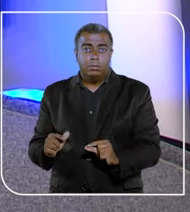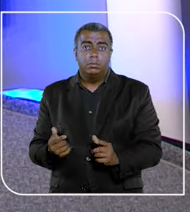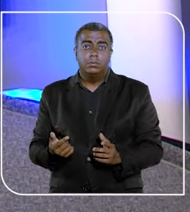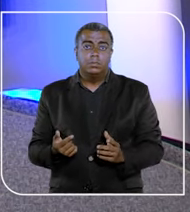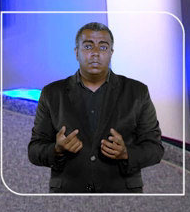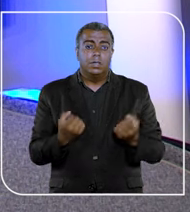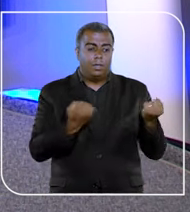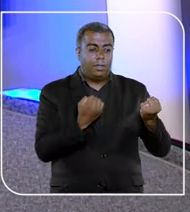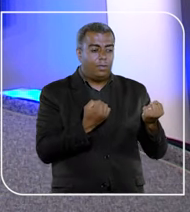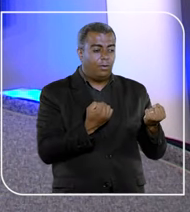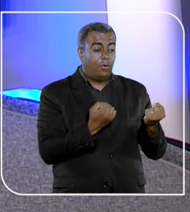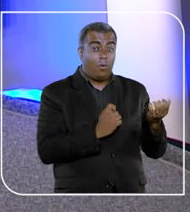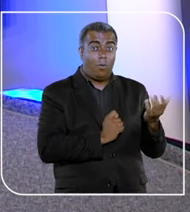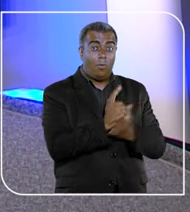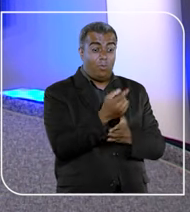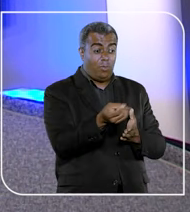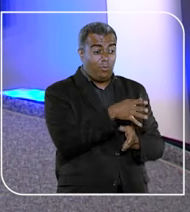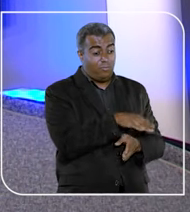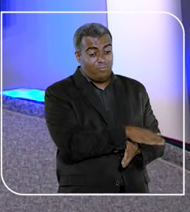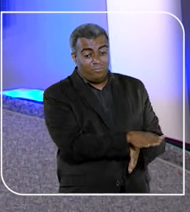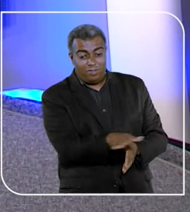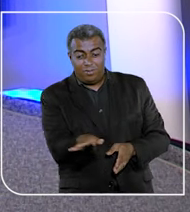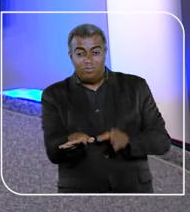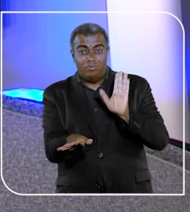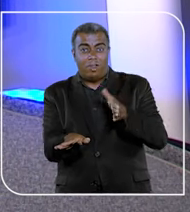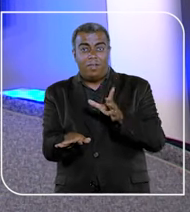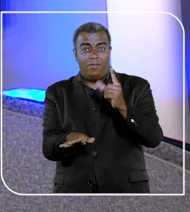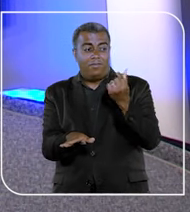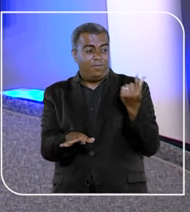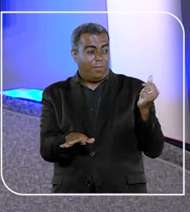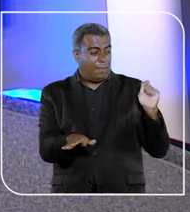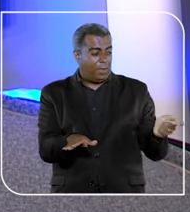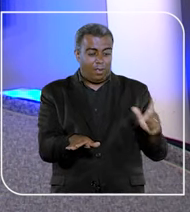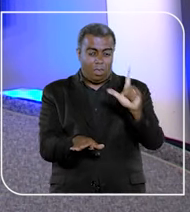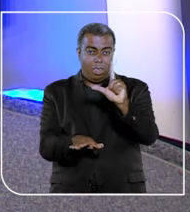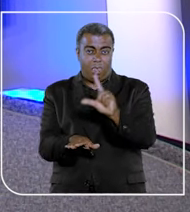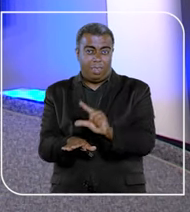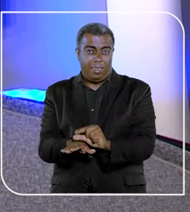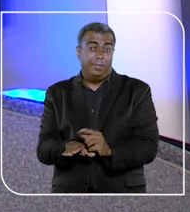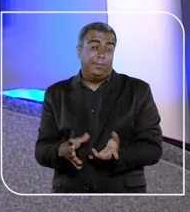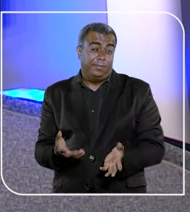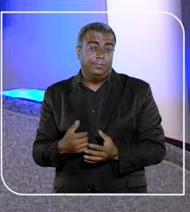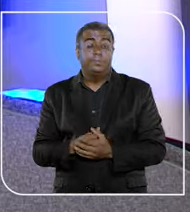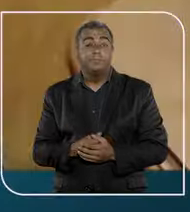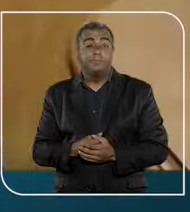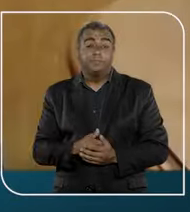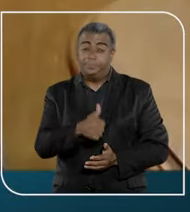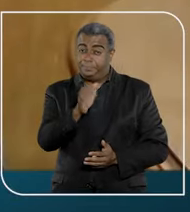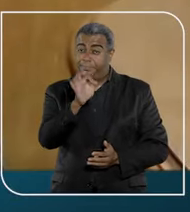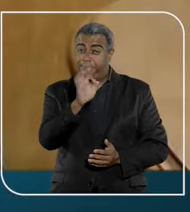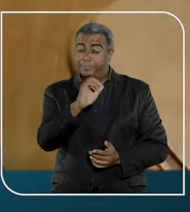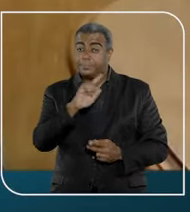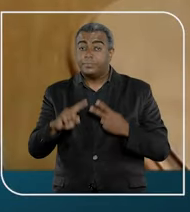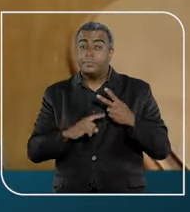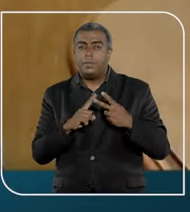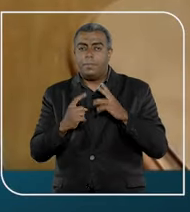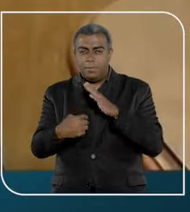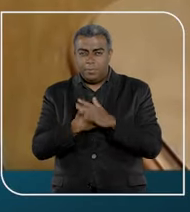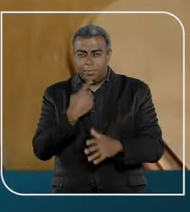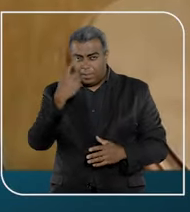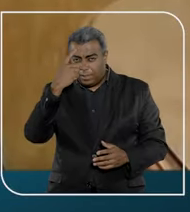né? Exato. Saiu da concessionária. Como é aliás, feita né? a avaliação? Vamos lá. Que é a segunda pergunta que você me